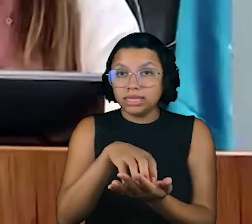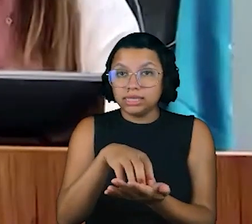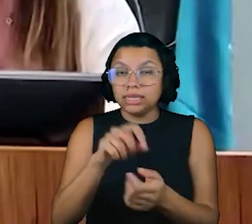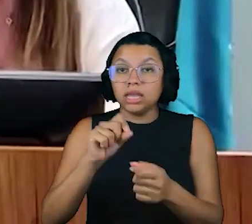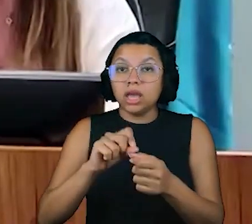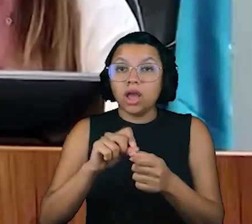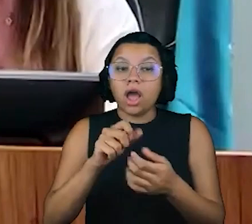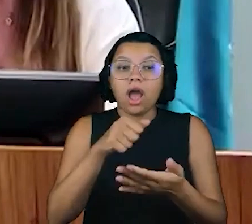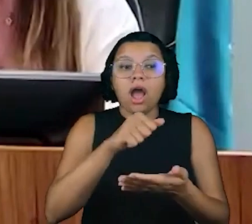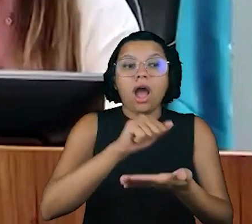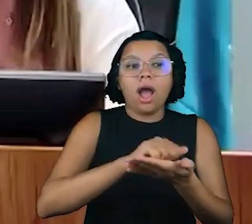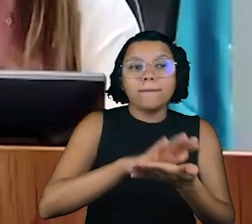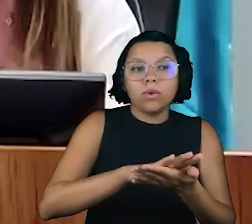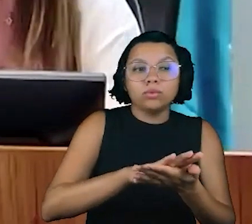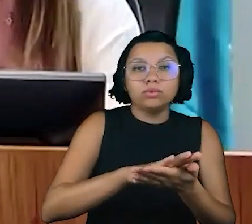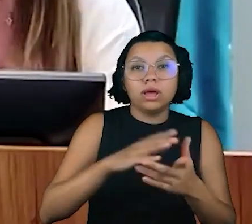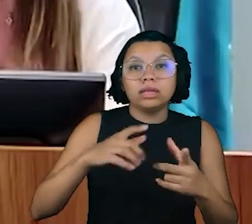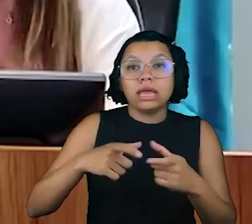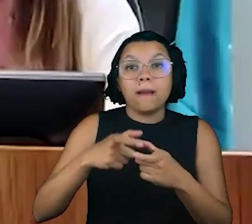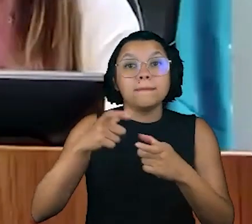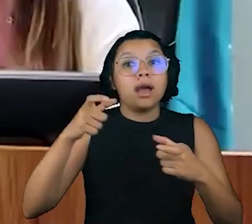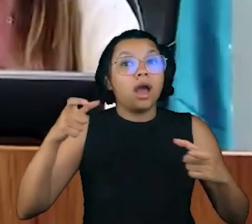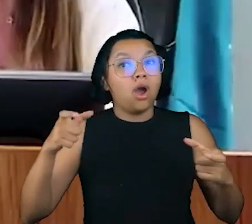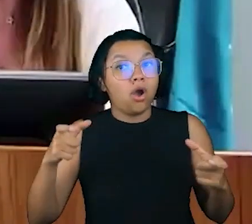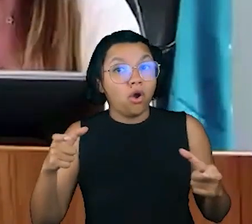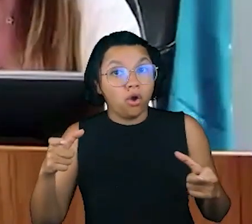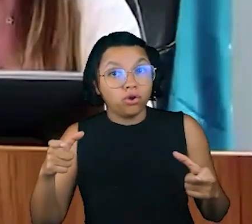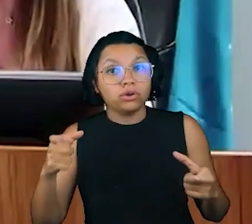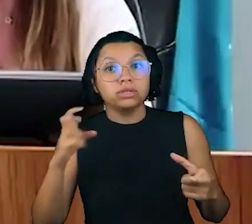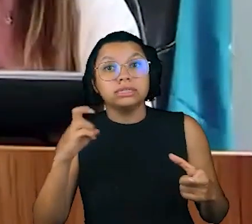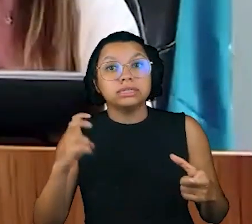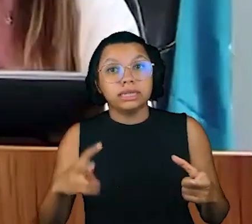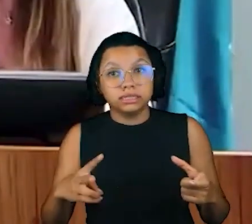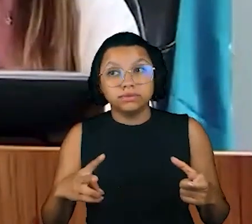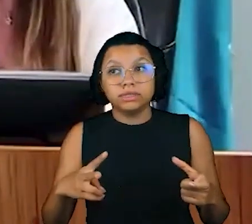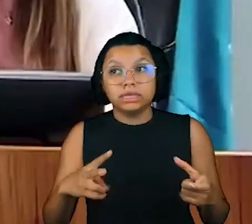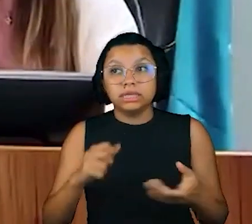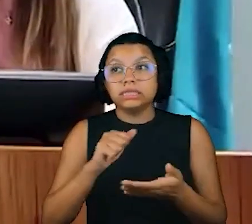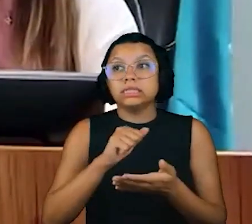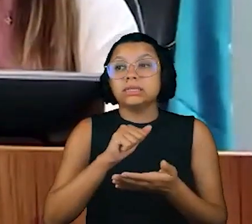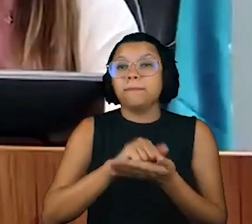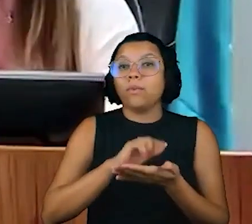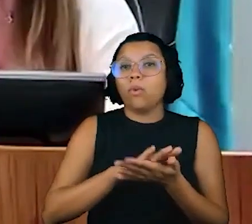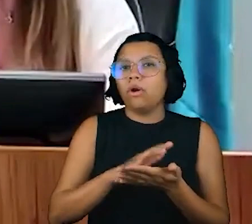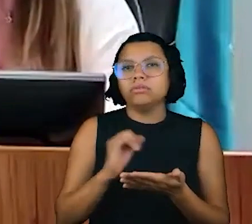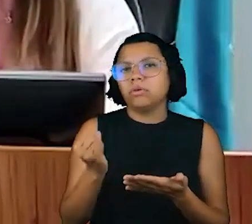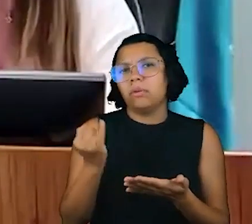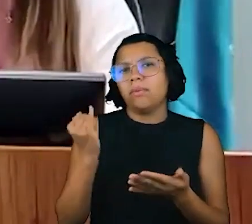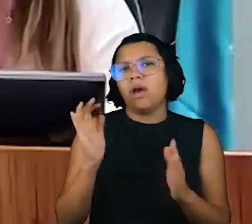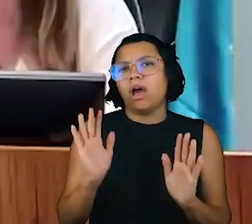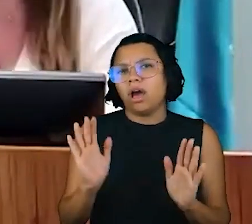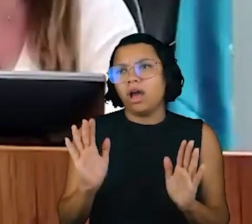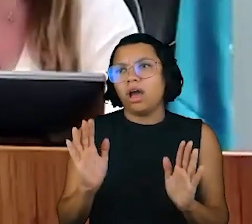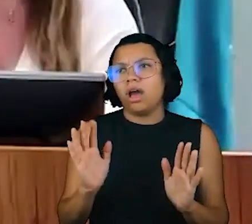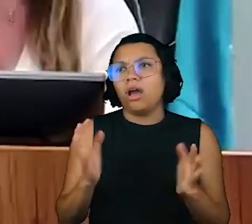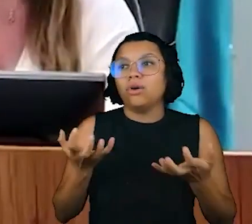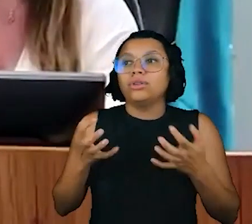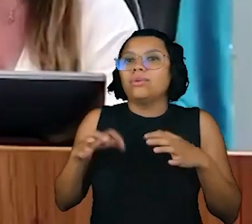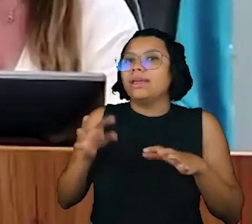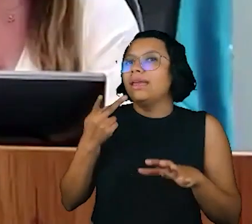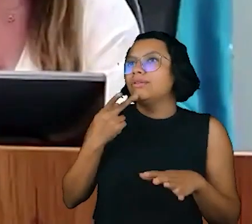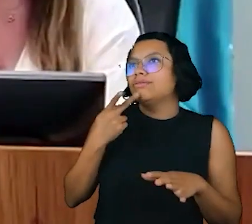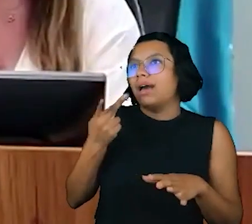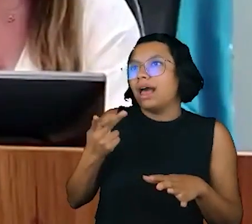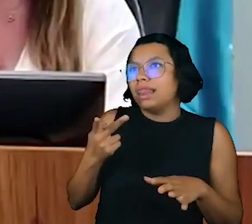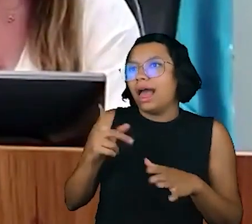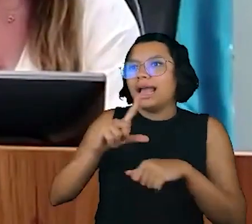multas, na maior parte das vezes, multas irrelevantes. Eu não estou querendo dizer com isso para os senhores que atrasar o